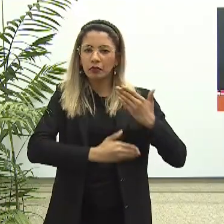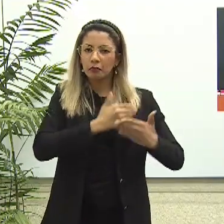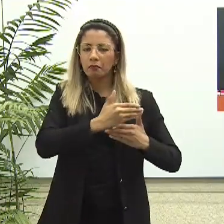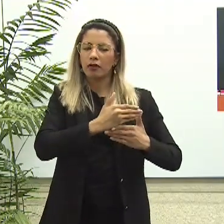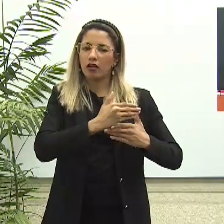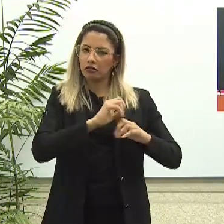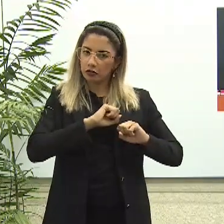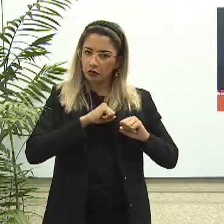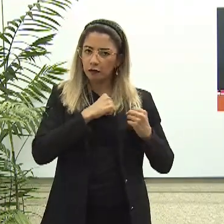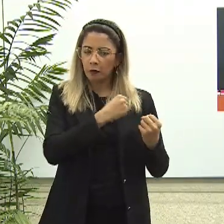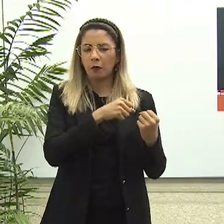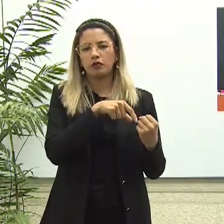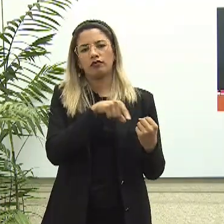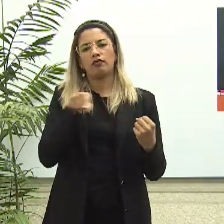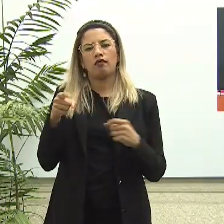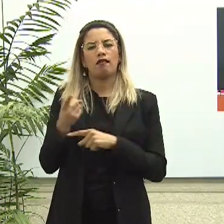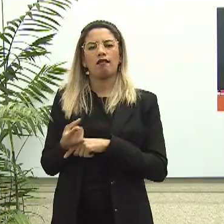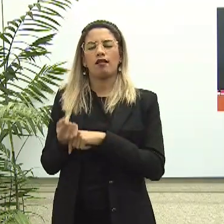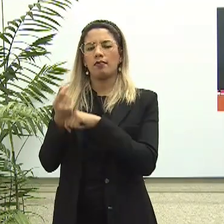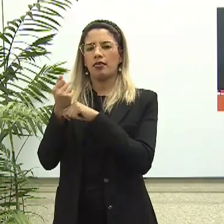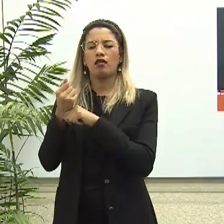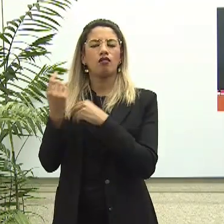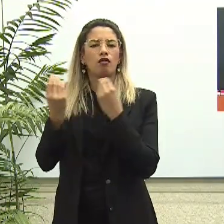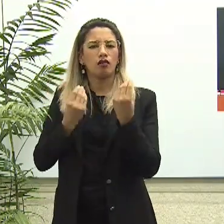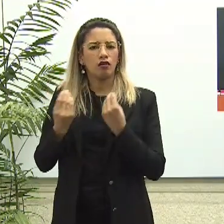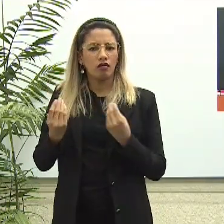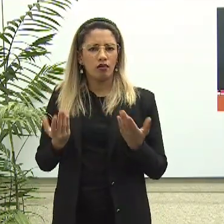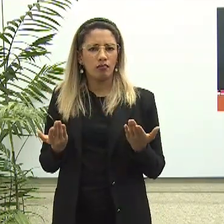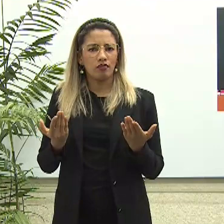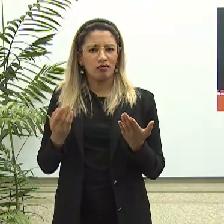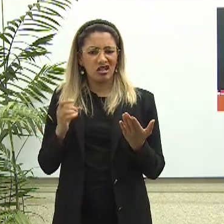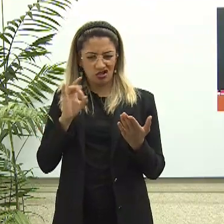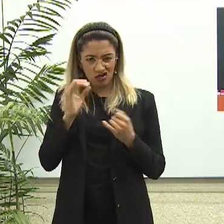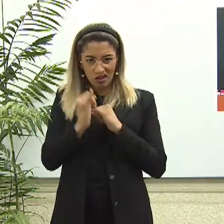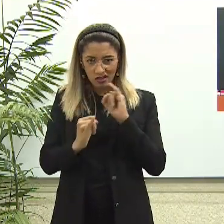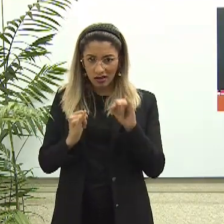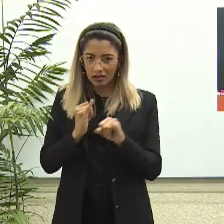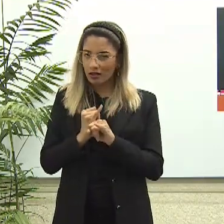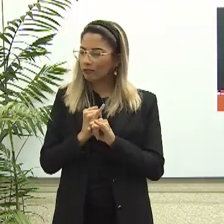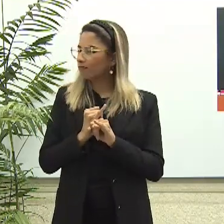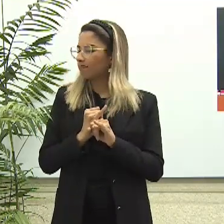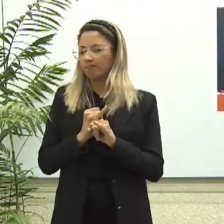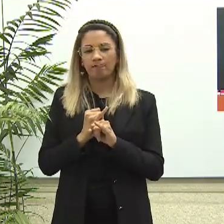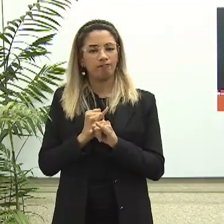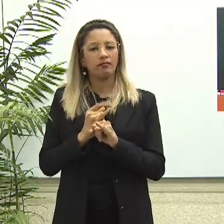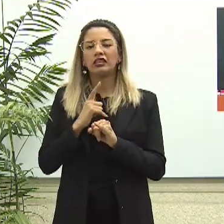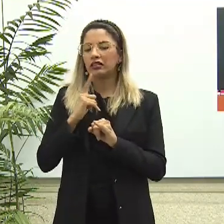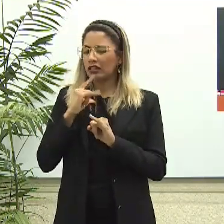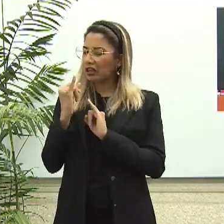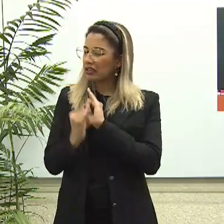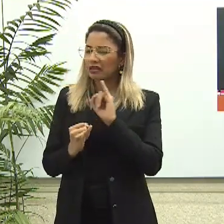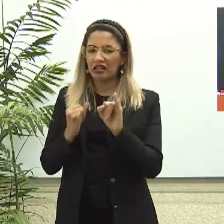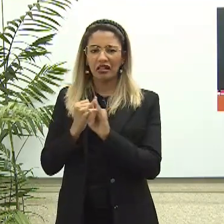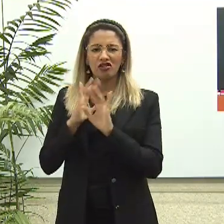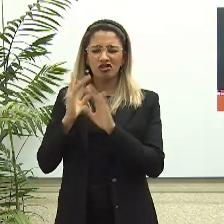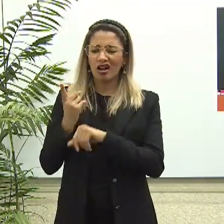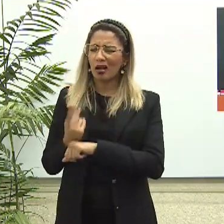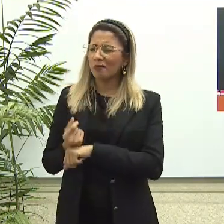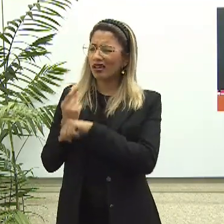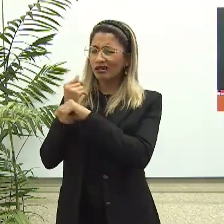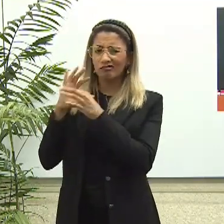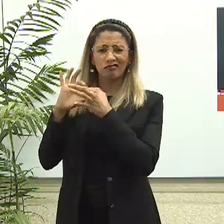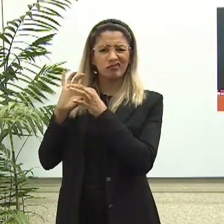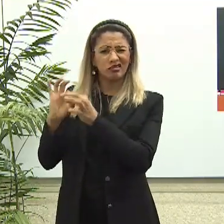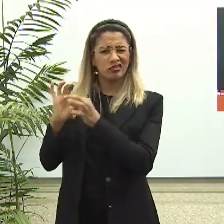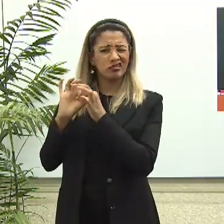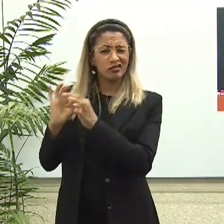Capital não é algo que começa na com a com a internet né é algo que tá lá desde o início do capitalismo e que marca